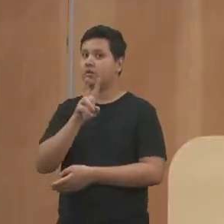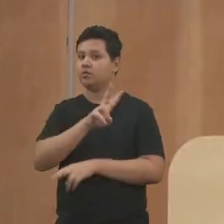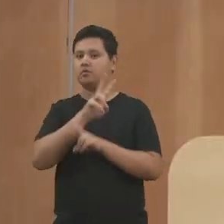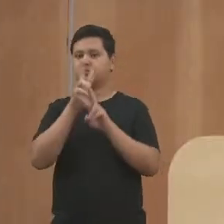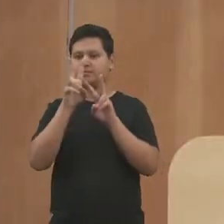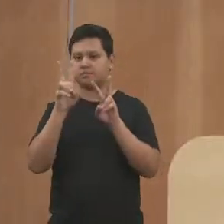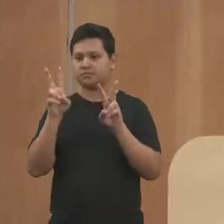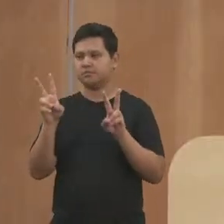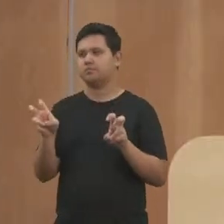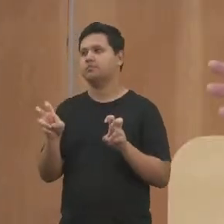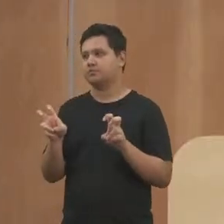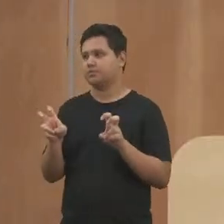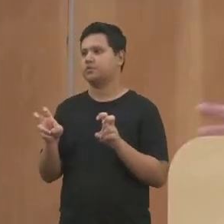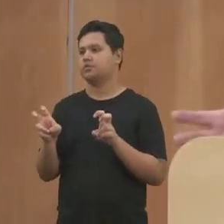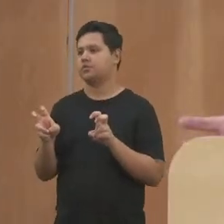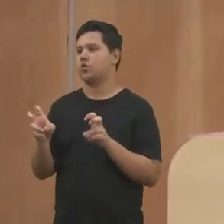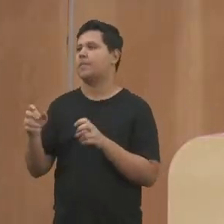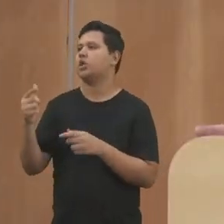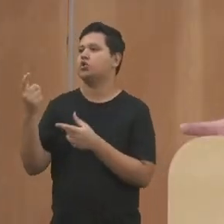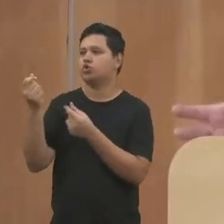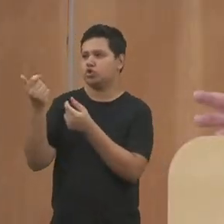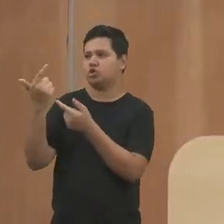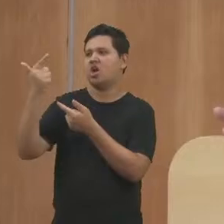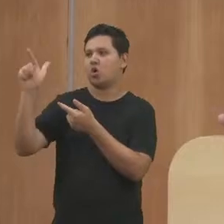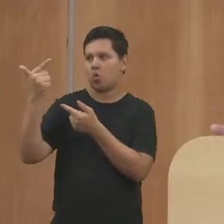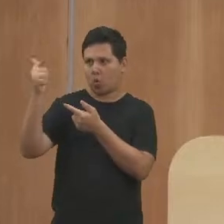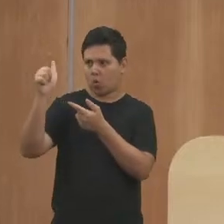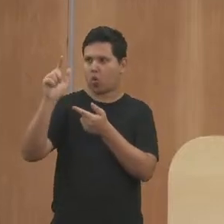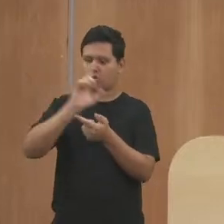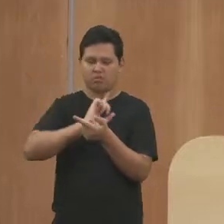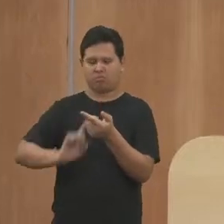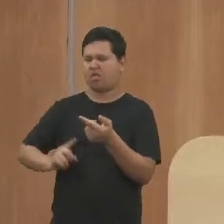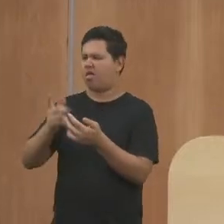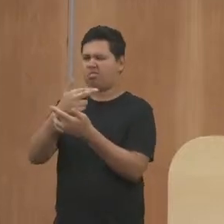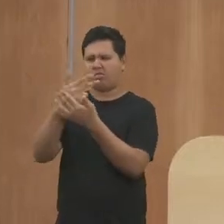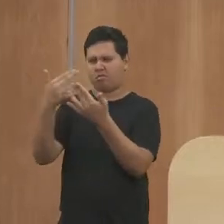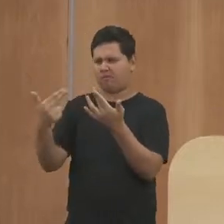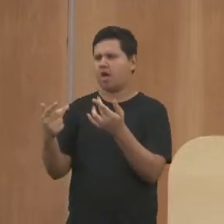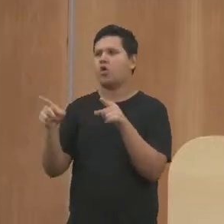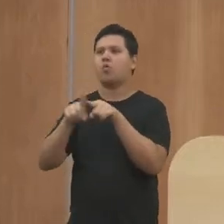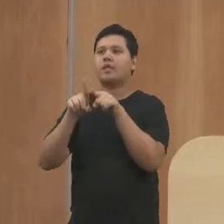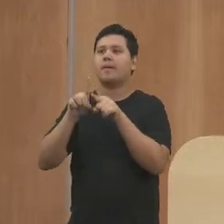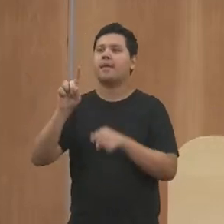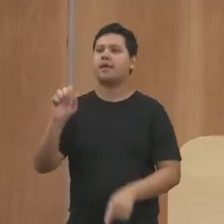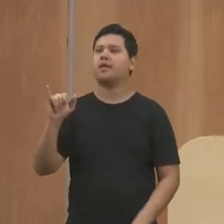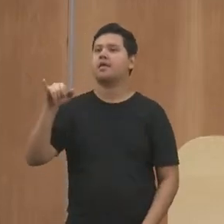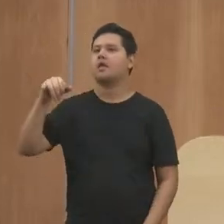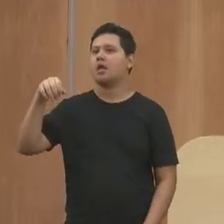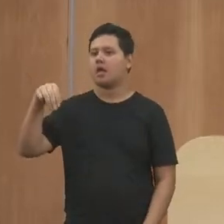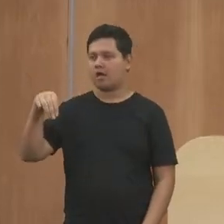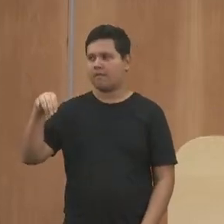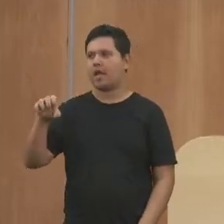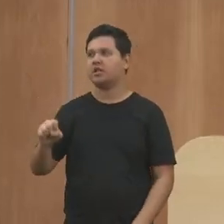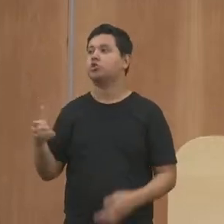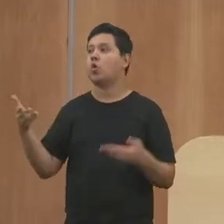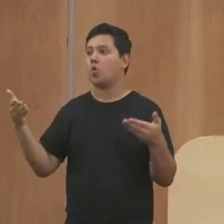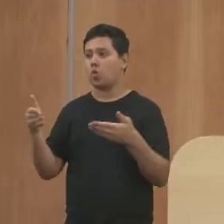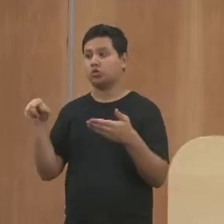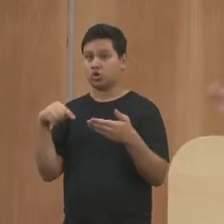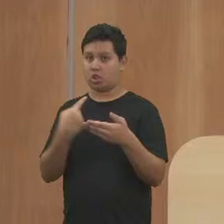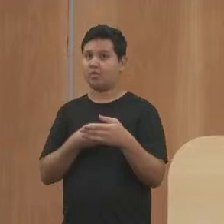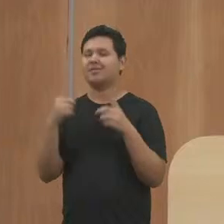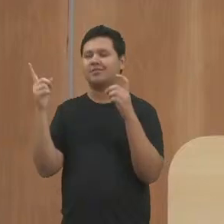capital, que dependia de recurso de outros entes, e o ICMS. Então, esse é o principal desafio hoje, a gente